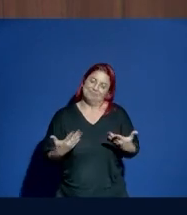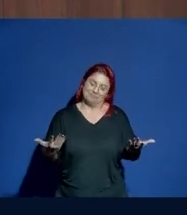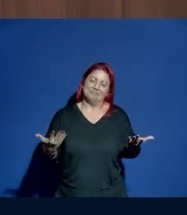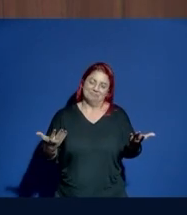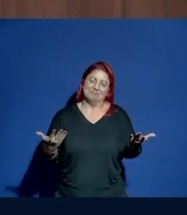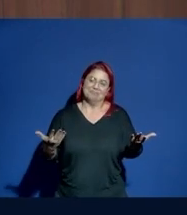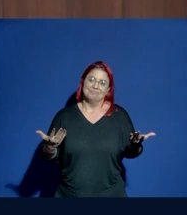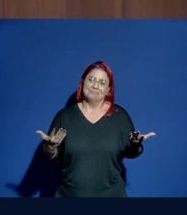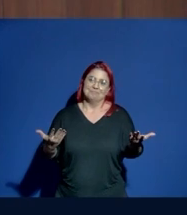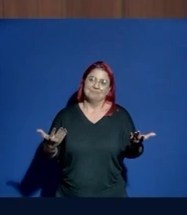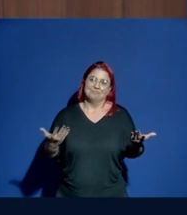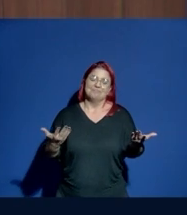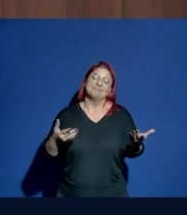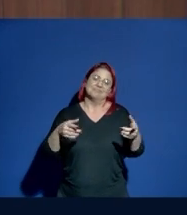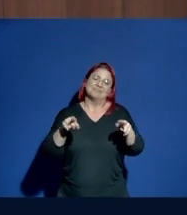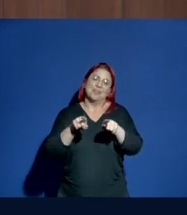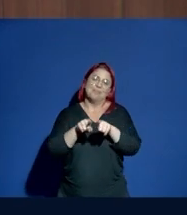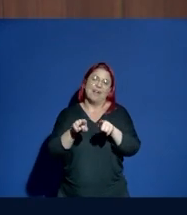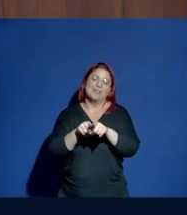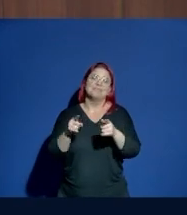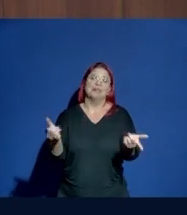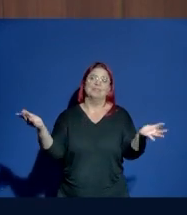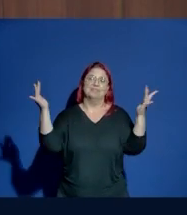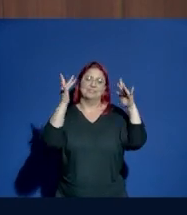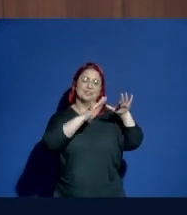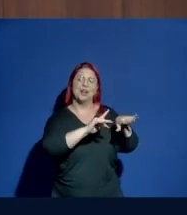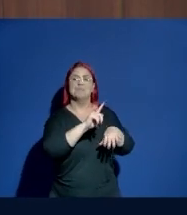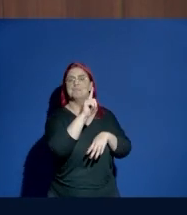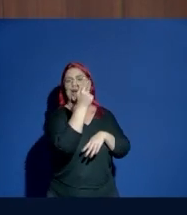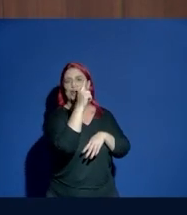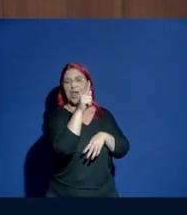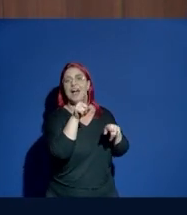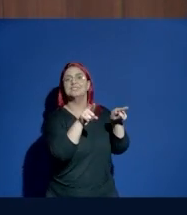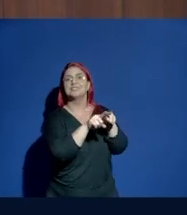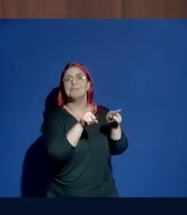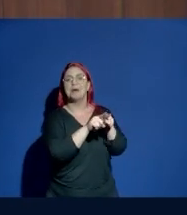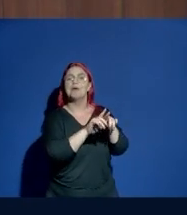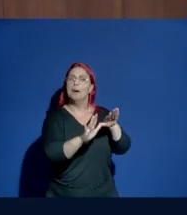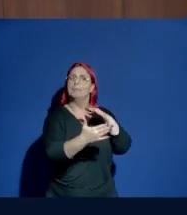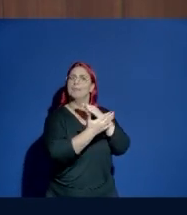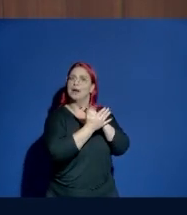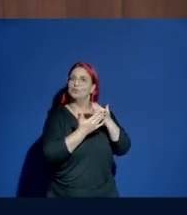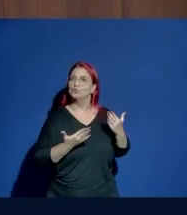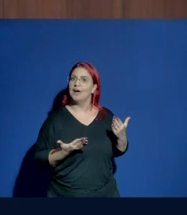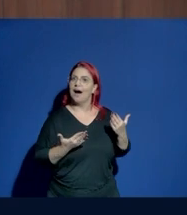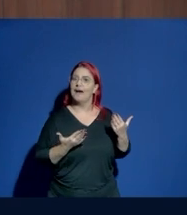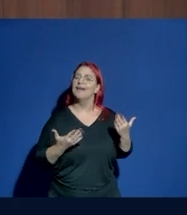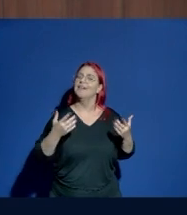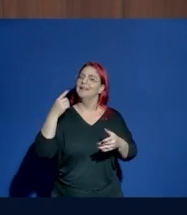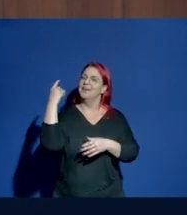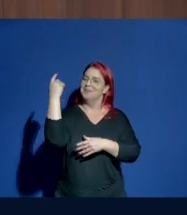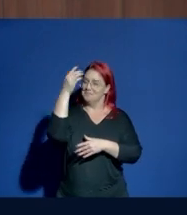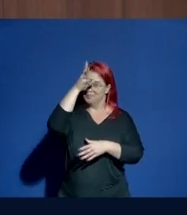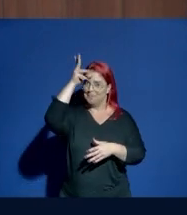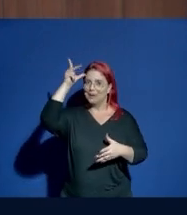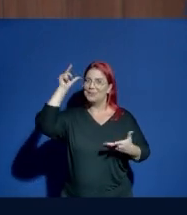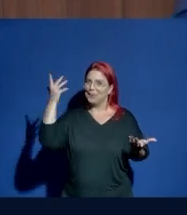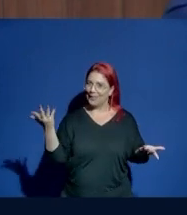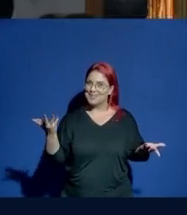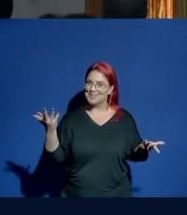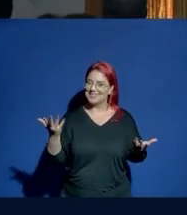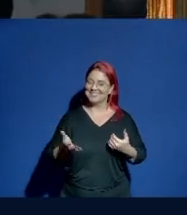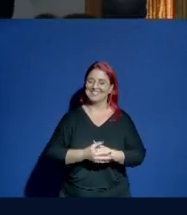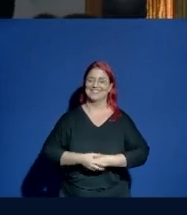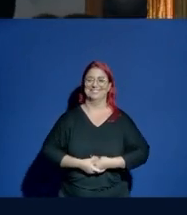dúvida alguma convidando vocês para chegarem para Goiás um máximo possível lá para me ajudar a chegar perto do Mato Grosso aqui tá bom